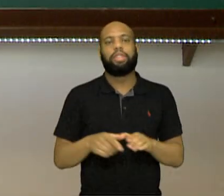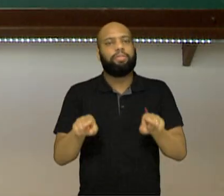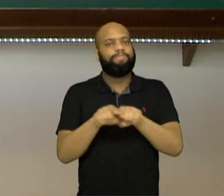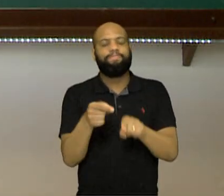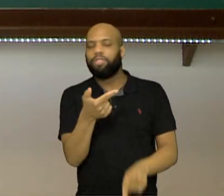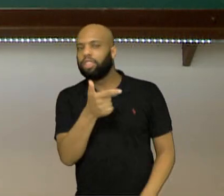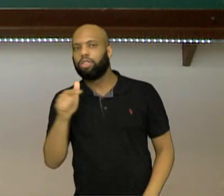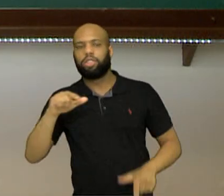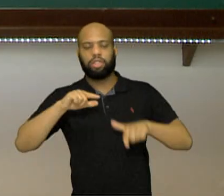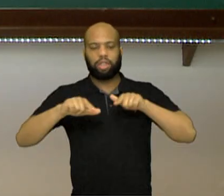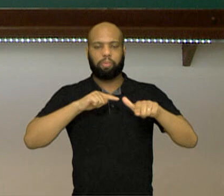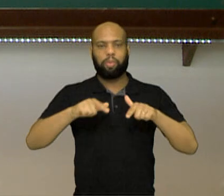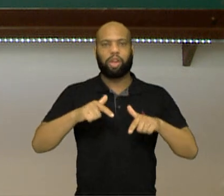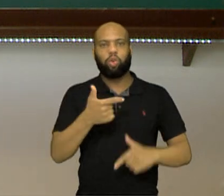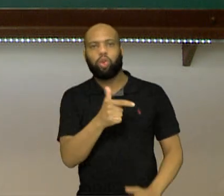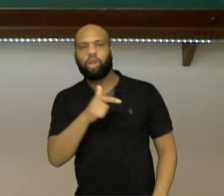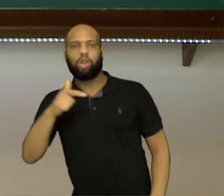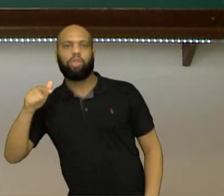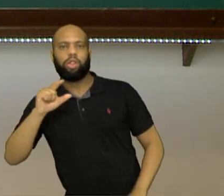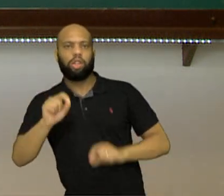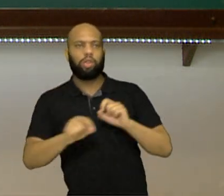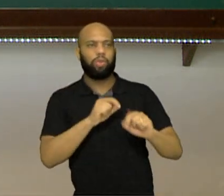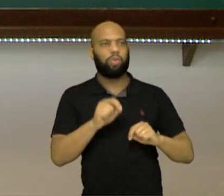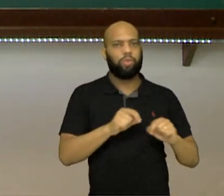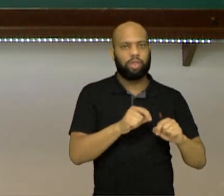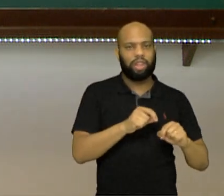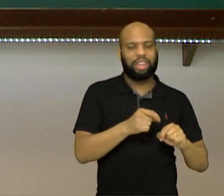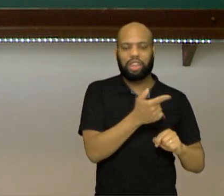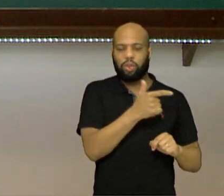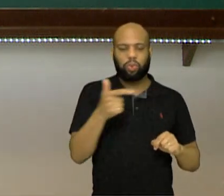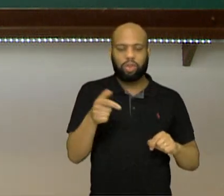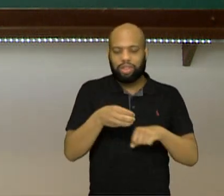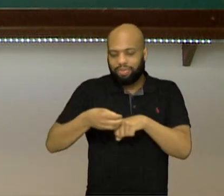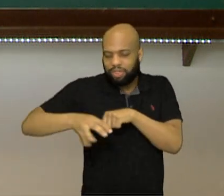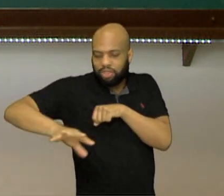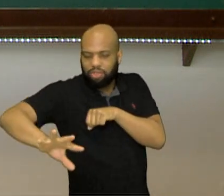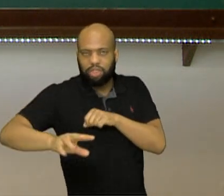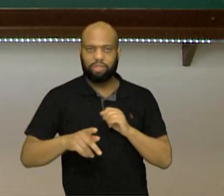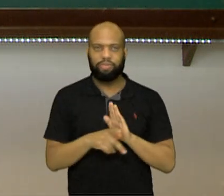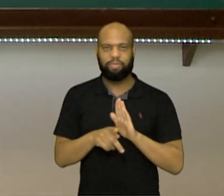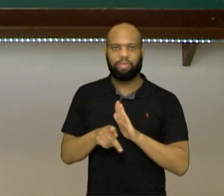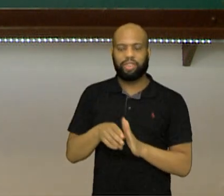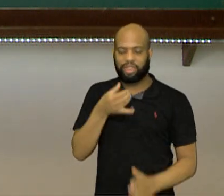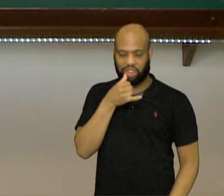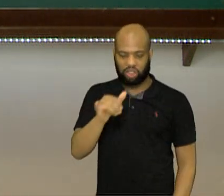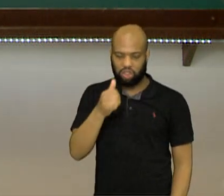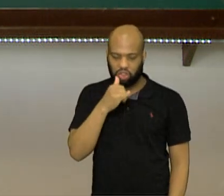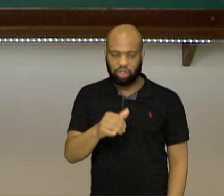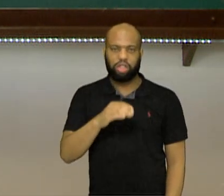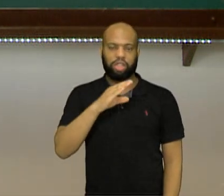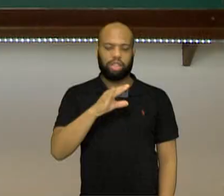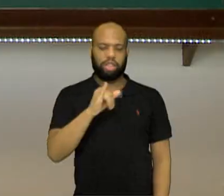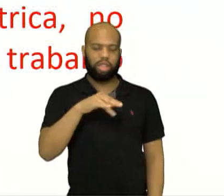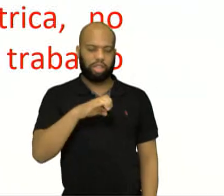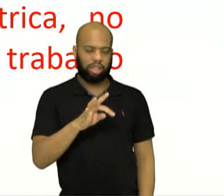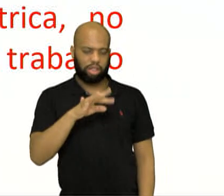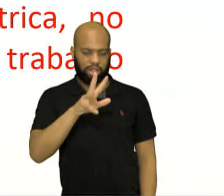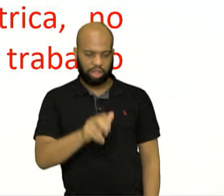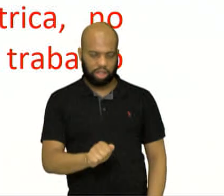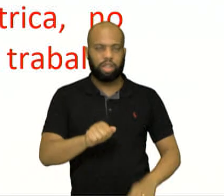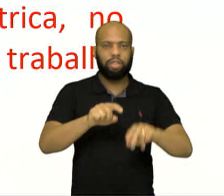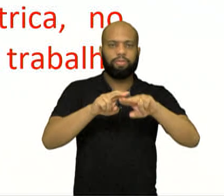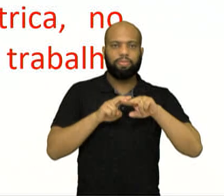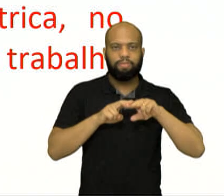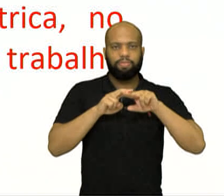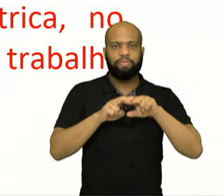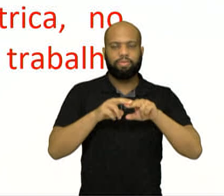energia cinética e nem acúmulo de energia potencial. Tá? Então, por isso o trabalho é zero e não há